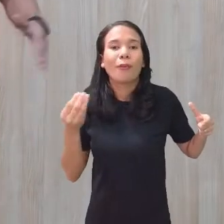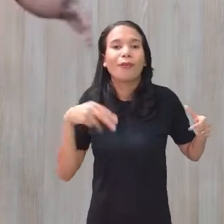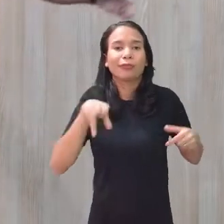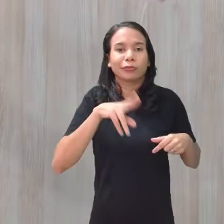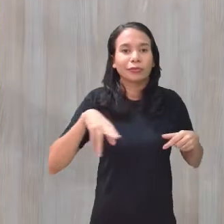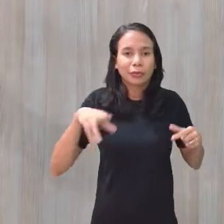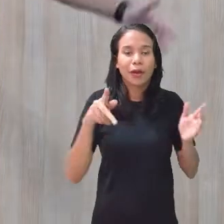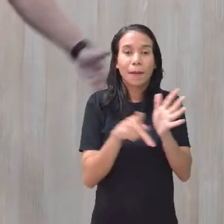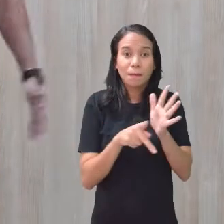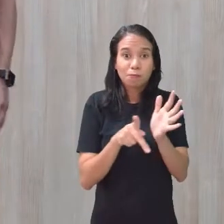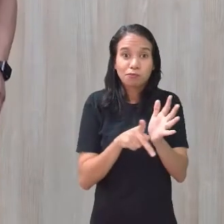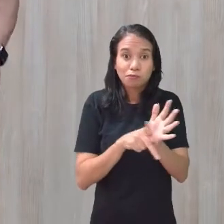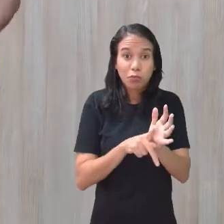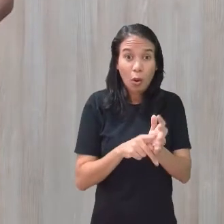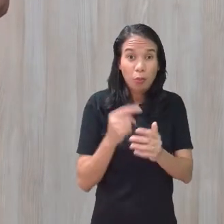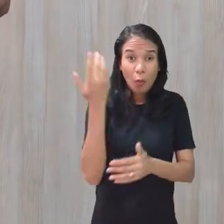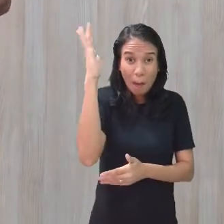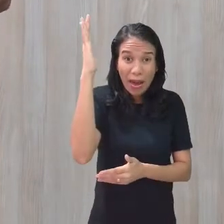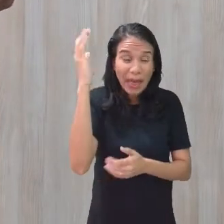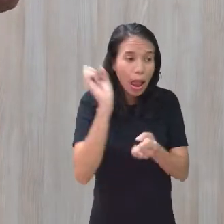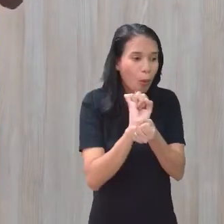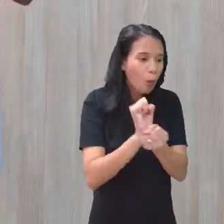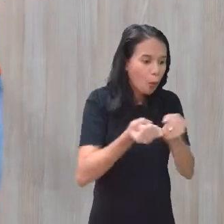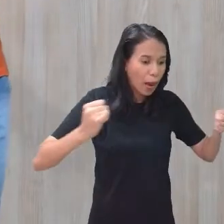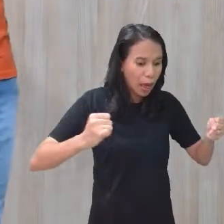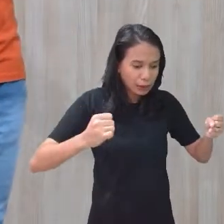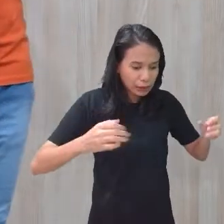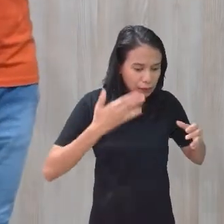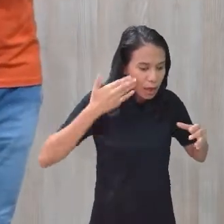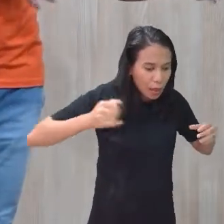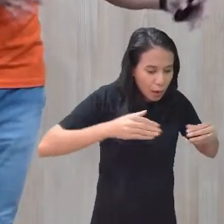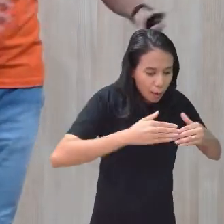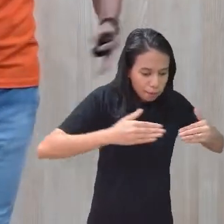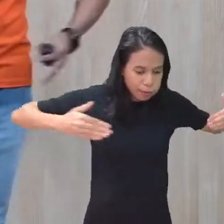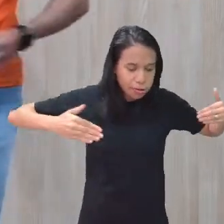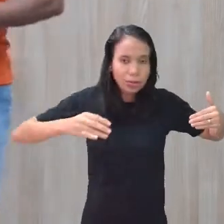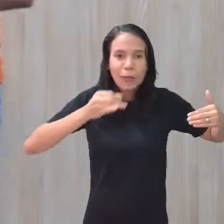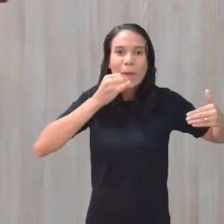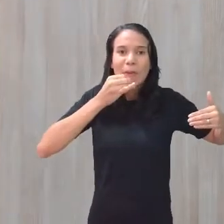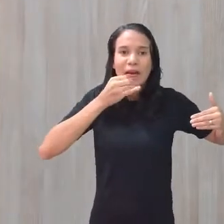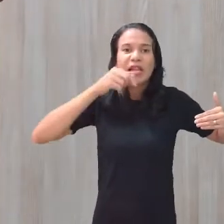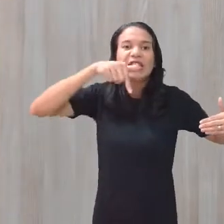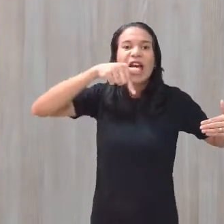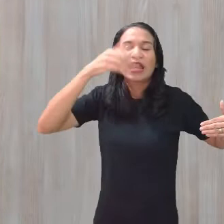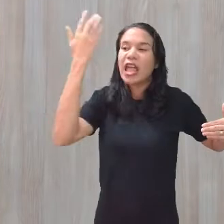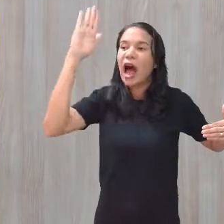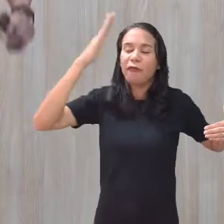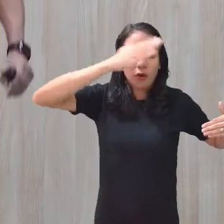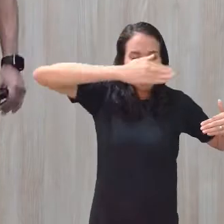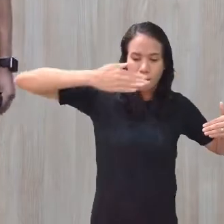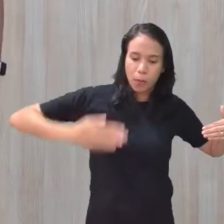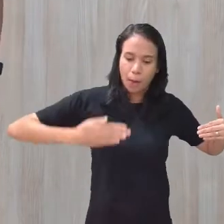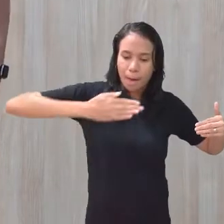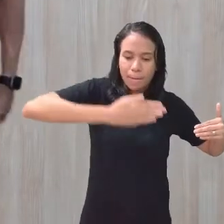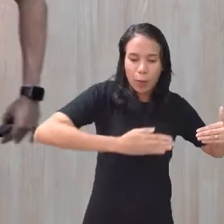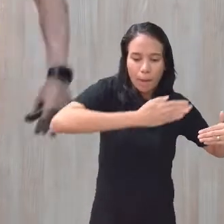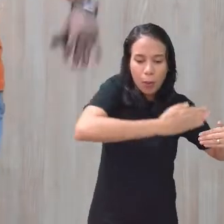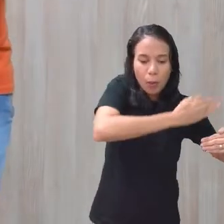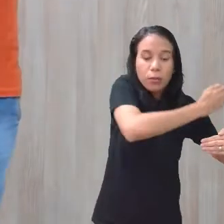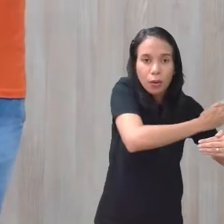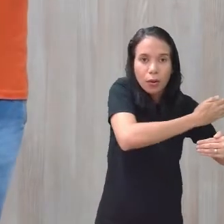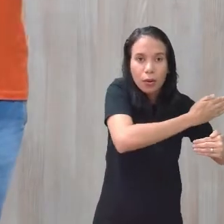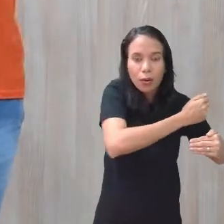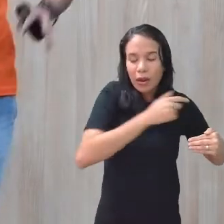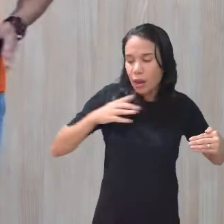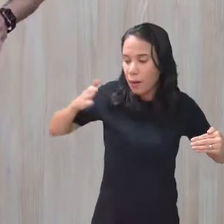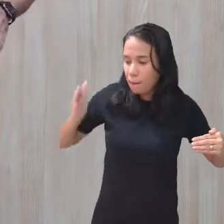de madeiras enormes, e aí eles viam lá que no comprimento cabiam 7 madeiras e na largura cabiam aí